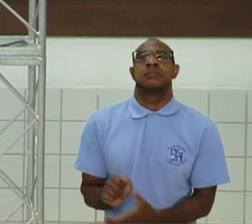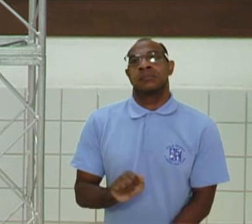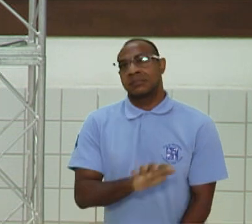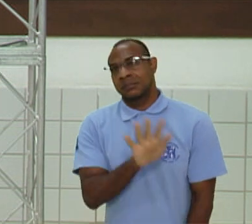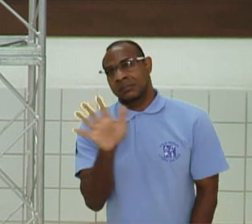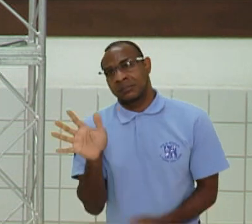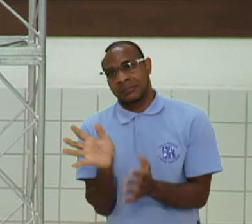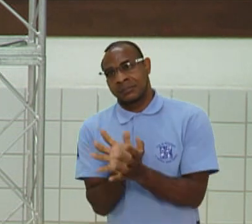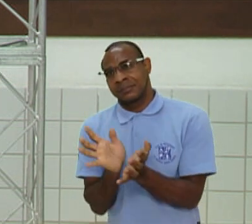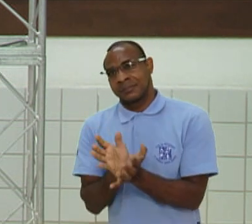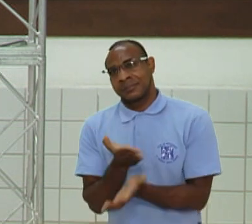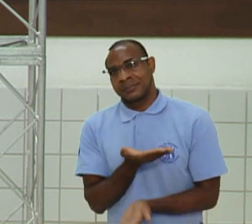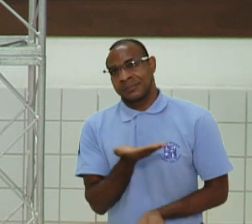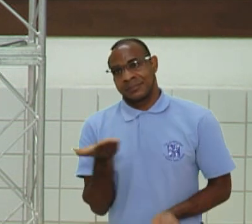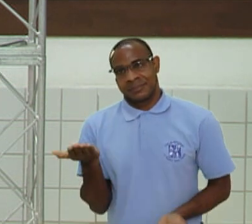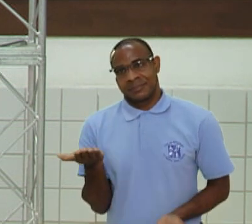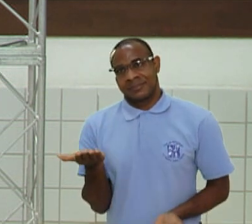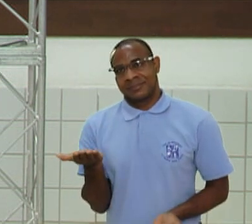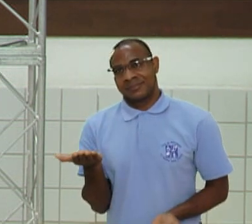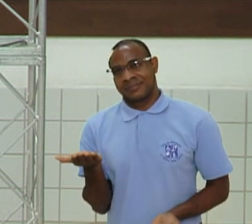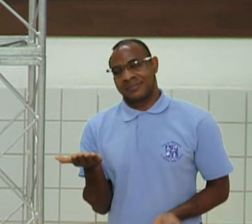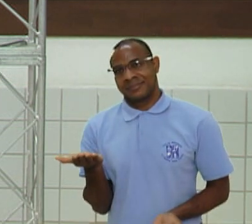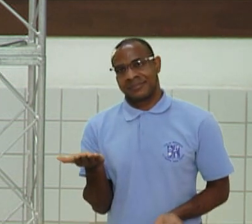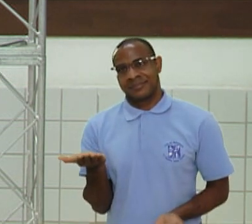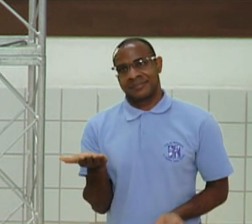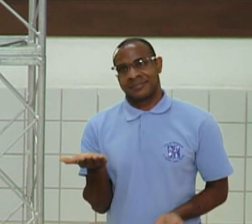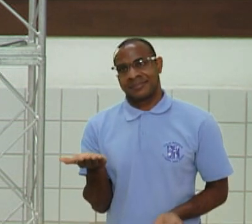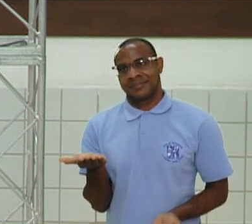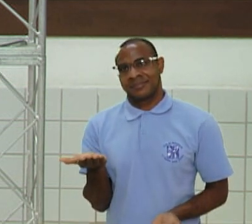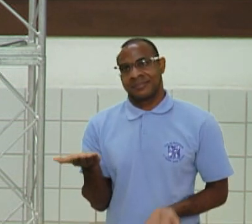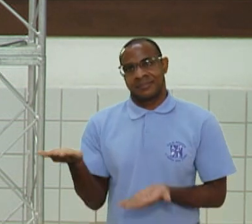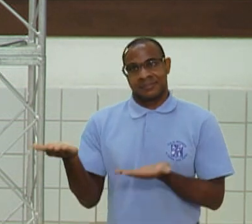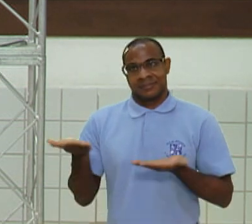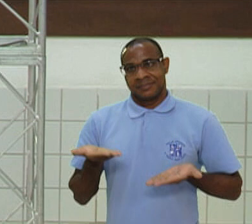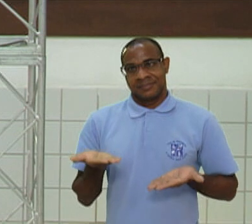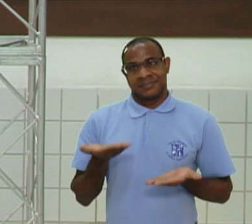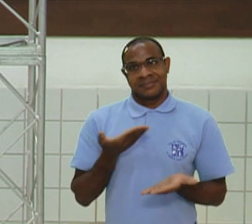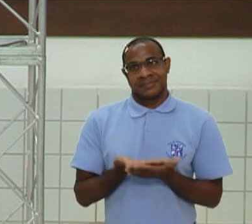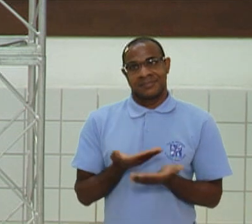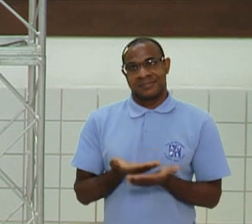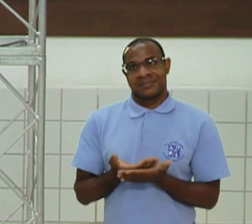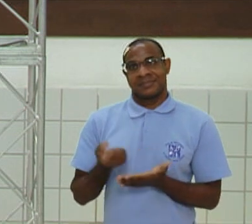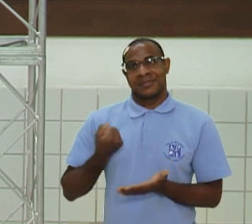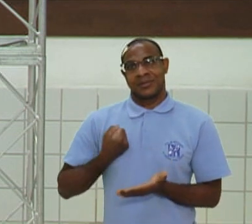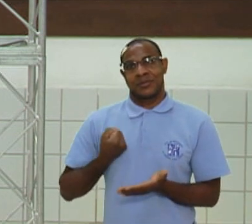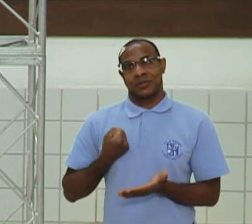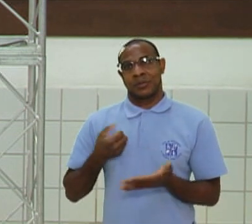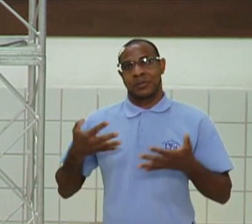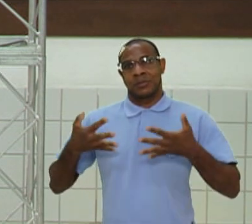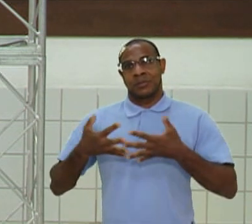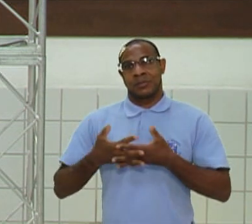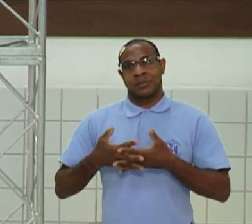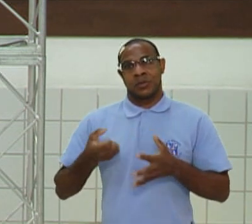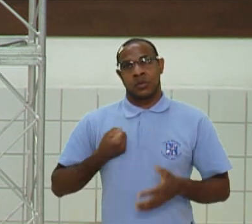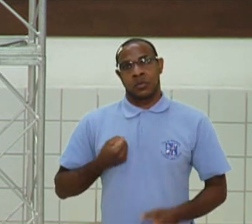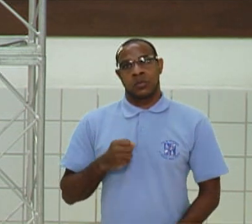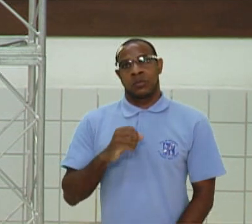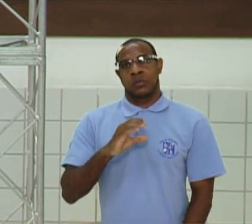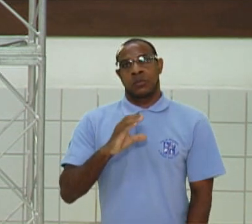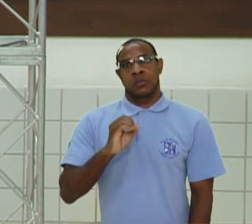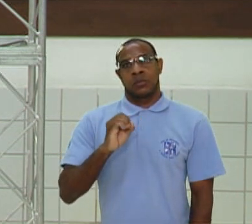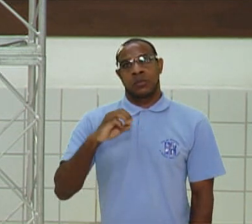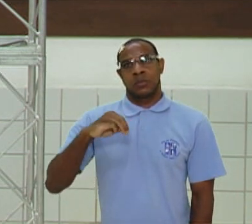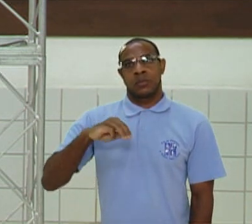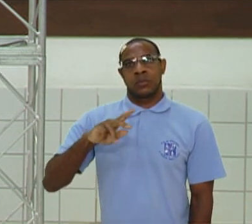Olá, turma! Bem-vindos à nossa aula de números complexos. Hoje estudando um pouquinho mais, aprofundando um pouquinho mais as